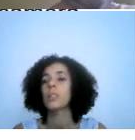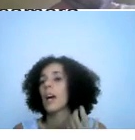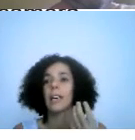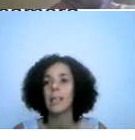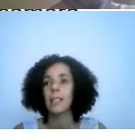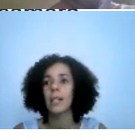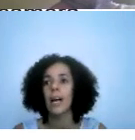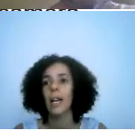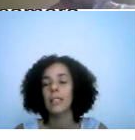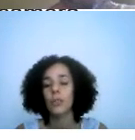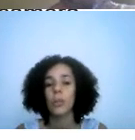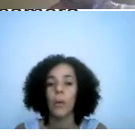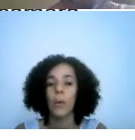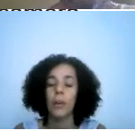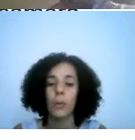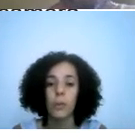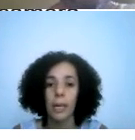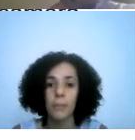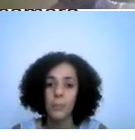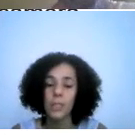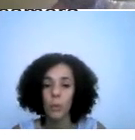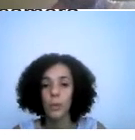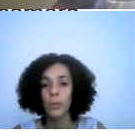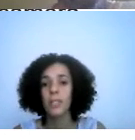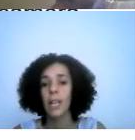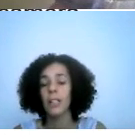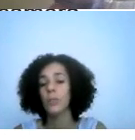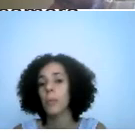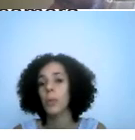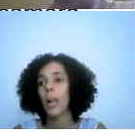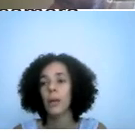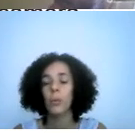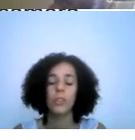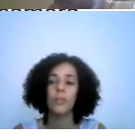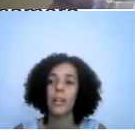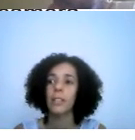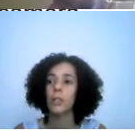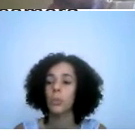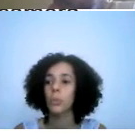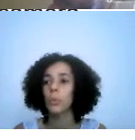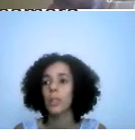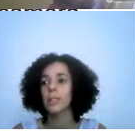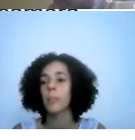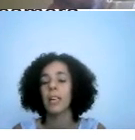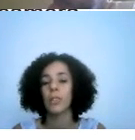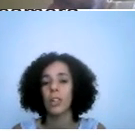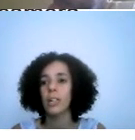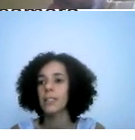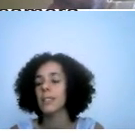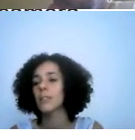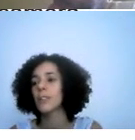introduz a intencional, né, a voluntária. Quando você quer, isso está muito claro quando a gente fala de agricultura, de